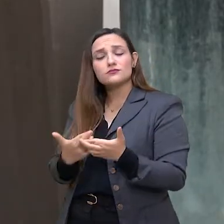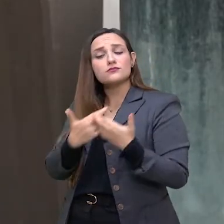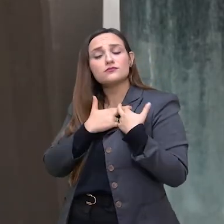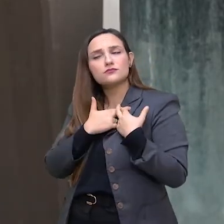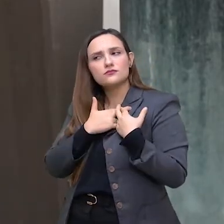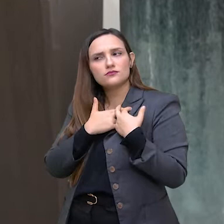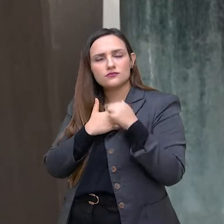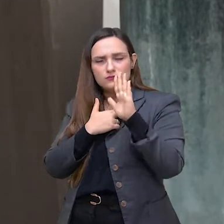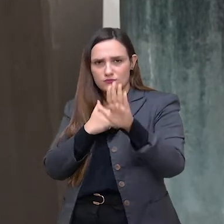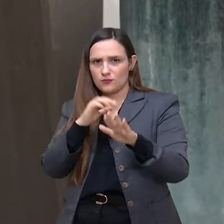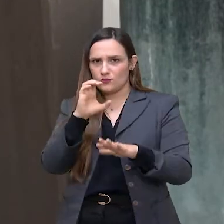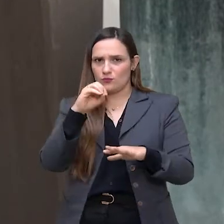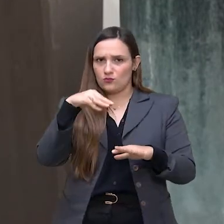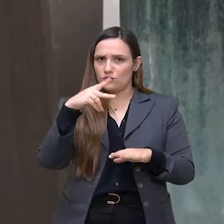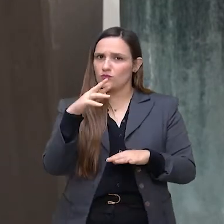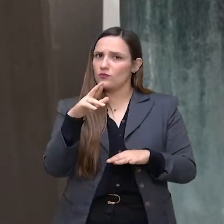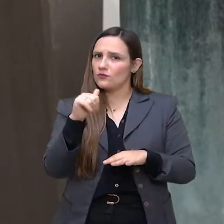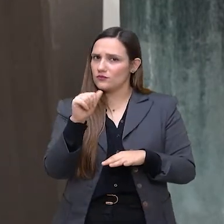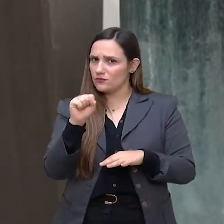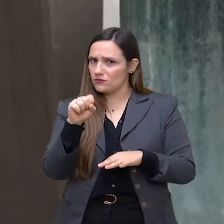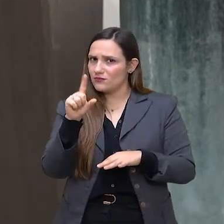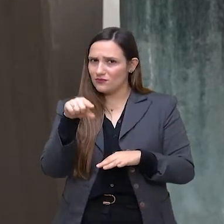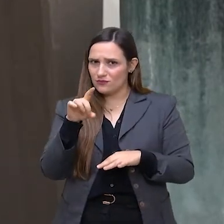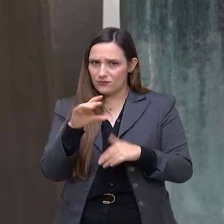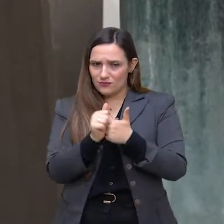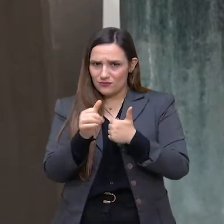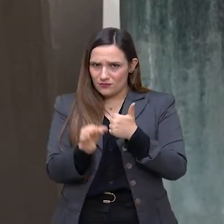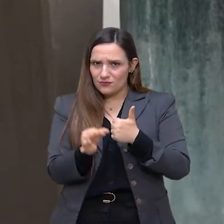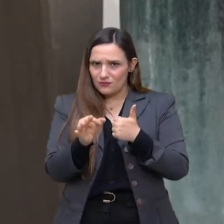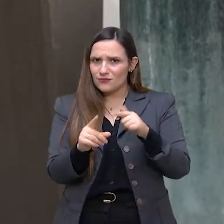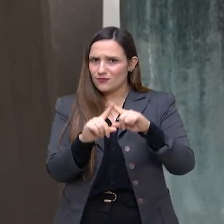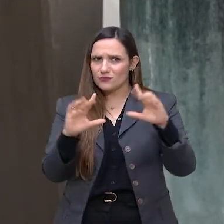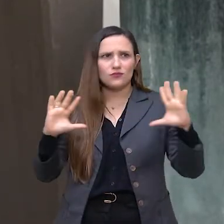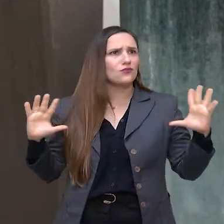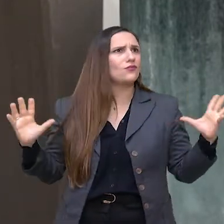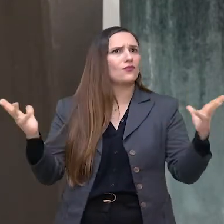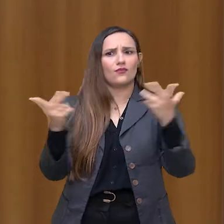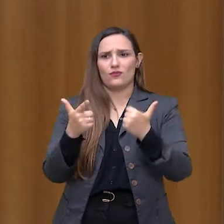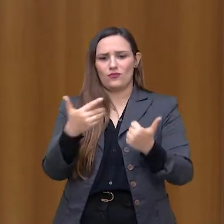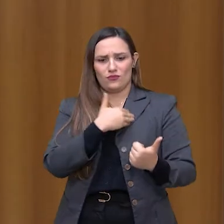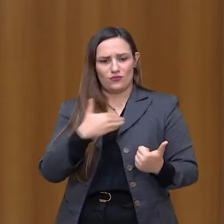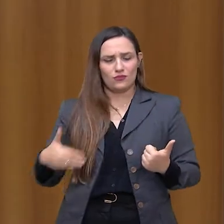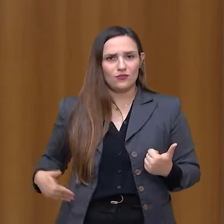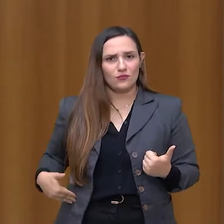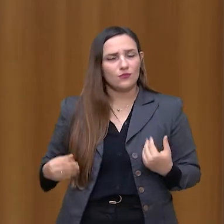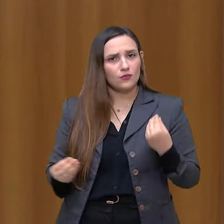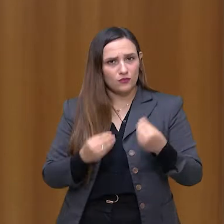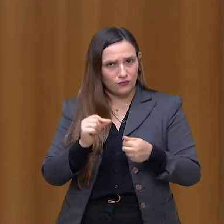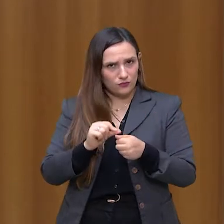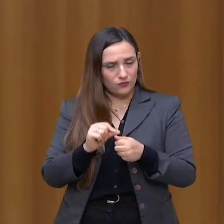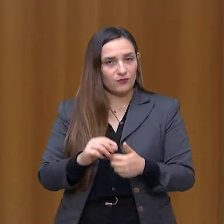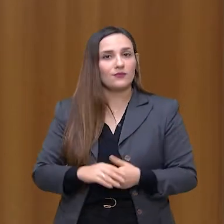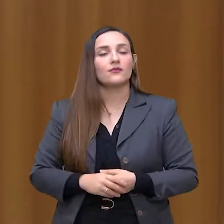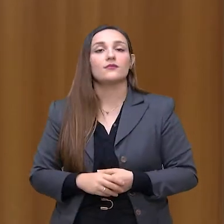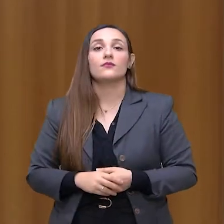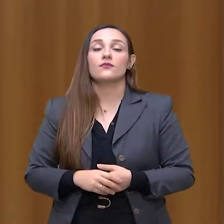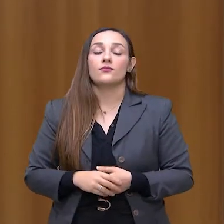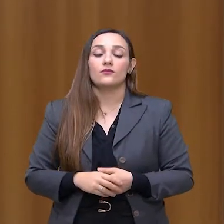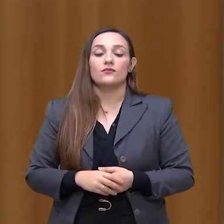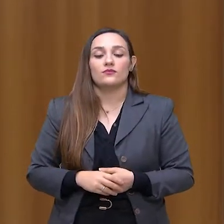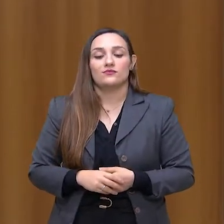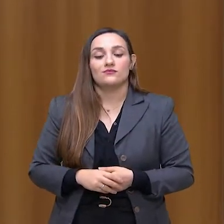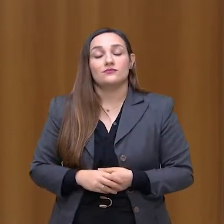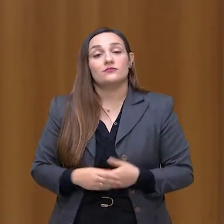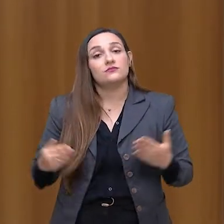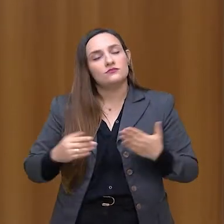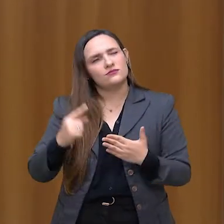compras públicas não só do Tribunal de Justiça de Mato Grosso do Sul, mas de todos os outros órgãos, né? Então,